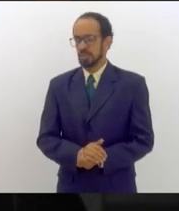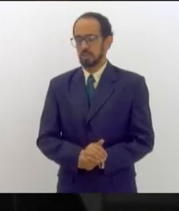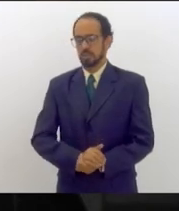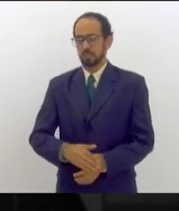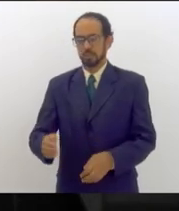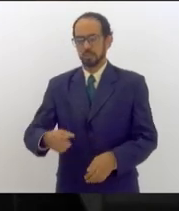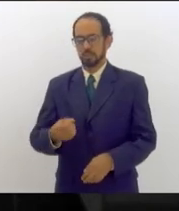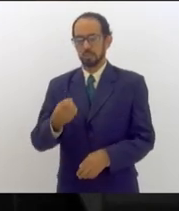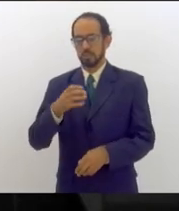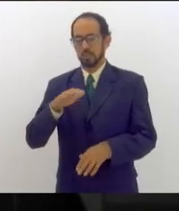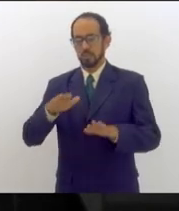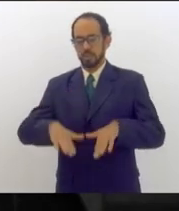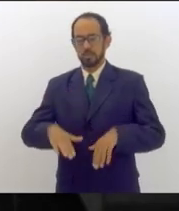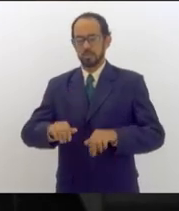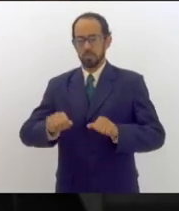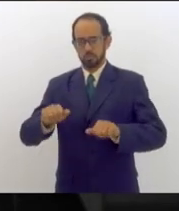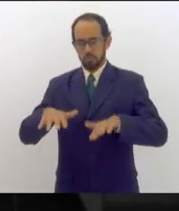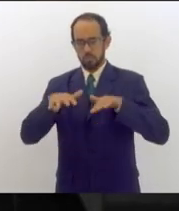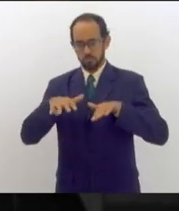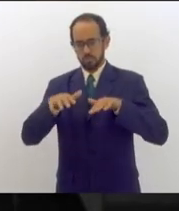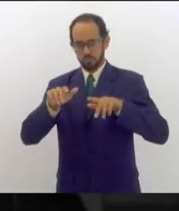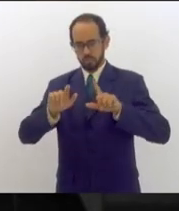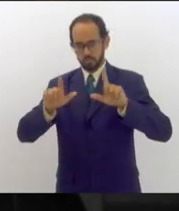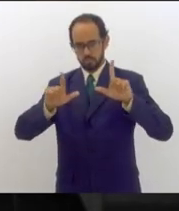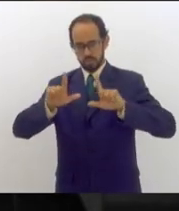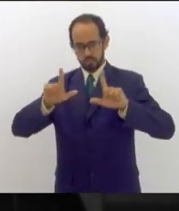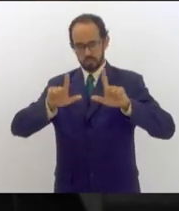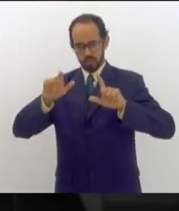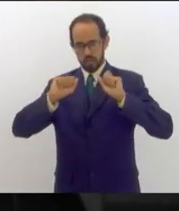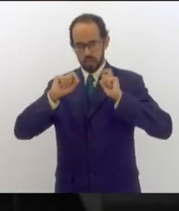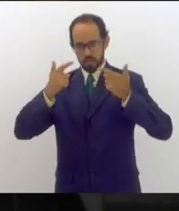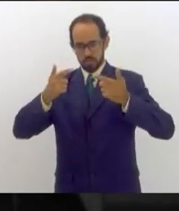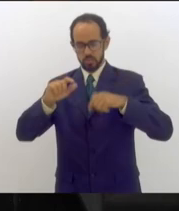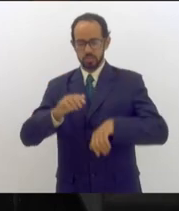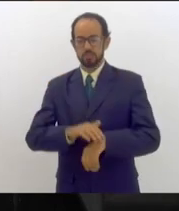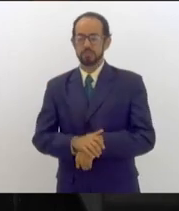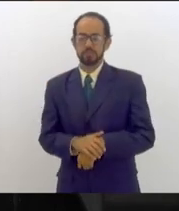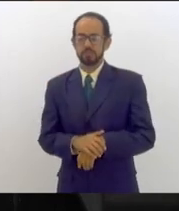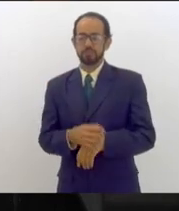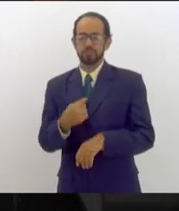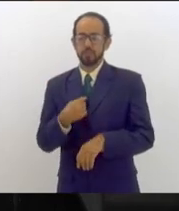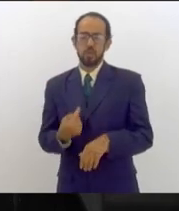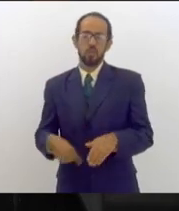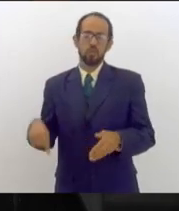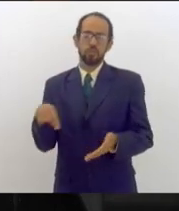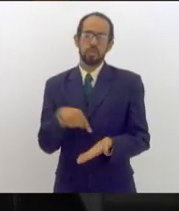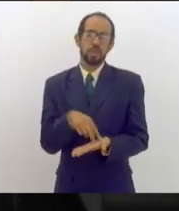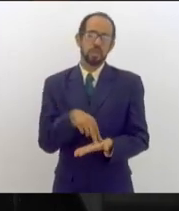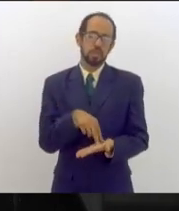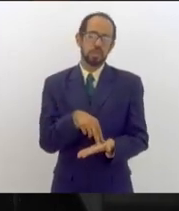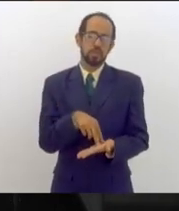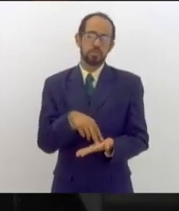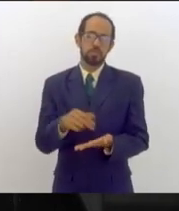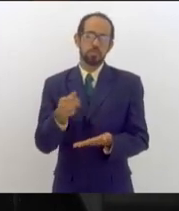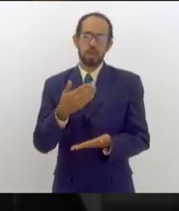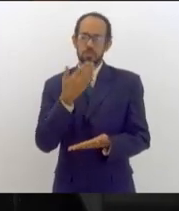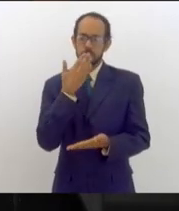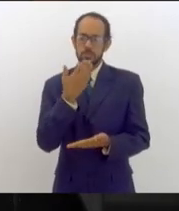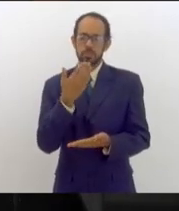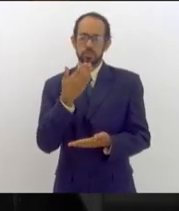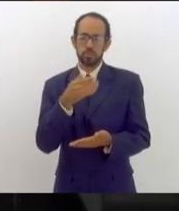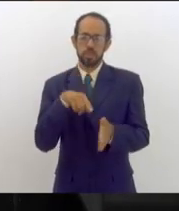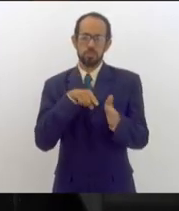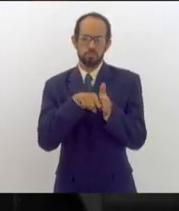alerj Presidente hoje eu vim aqui reivindicar a